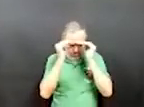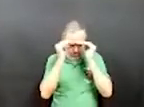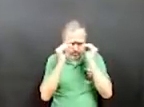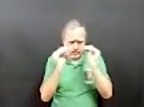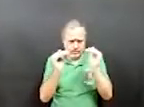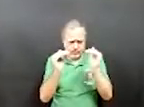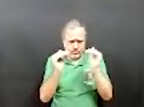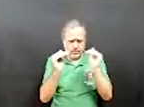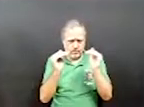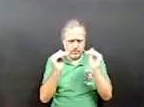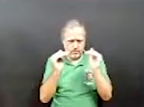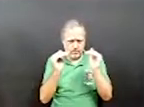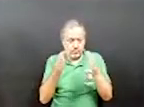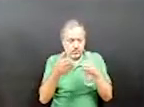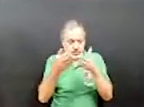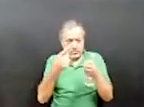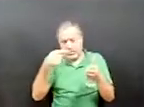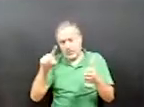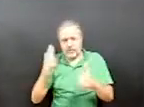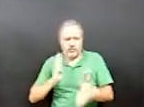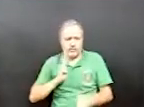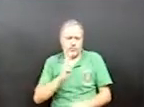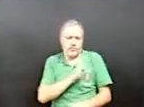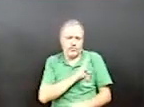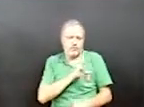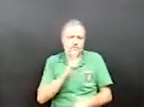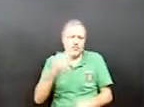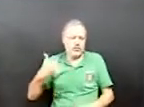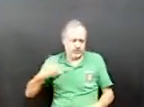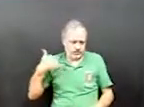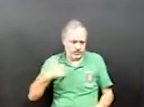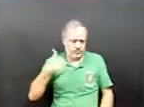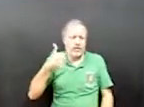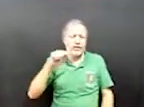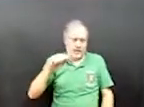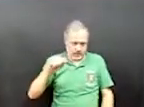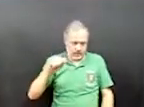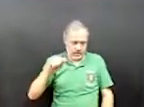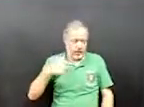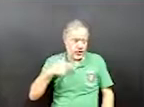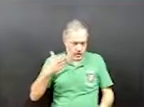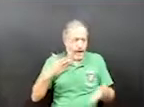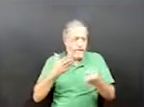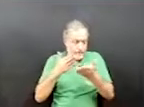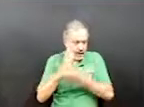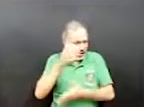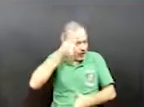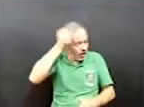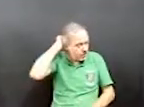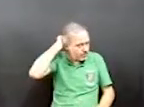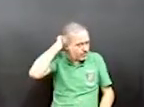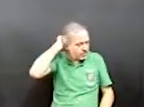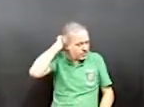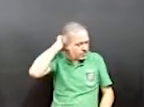Minha palavra variava muito. E quando eu fui com o Boticário com 17 anos, eu tinha recém passado no vestibular, né, eu tinha passado no vestibular